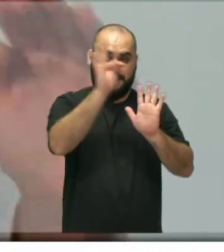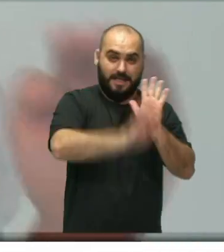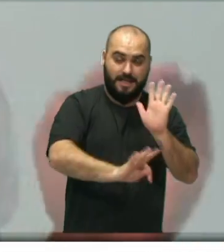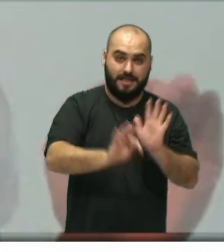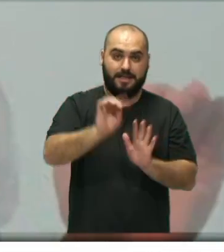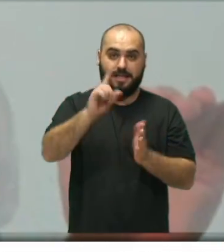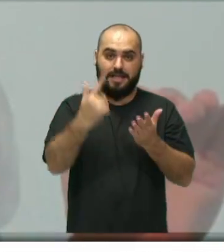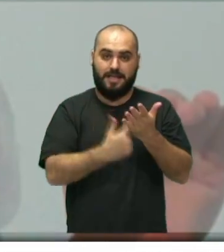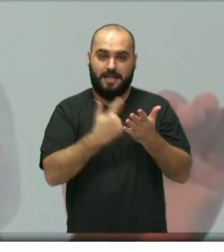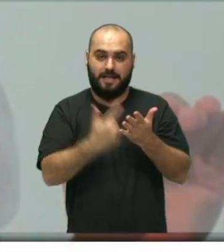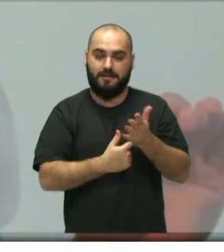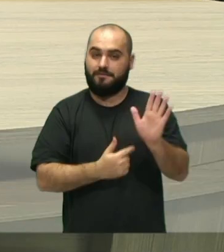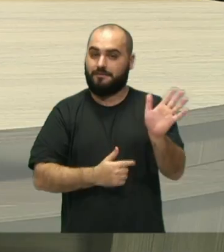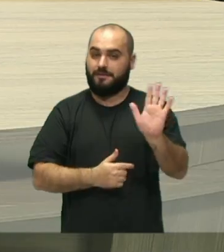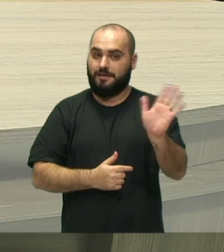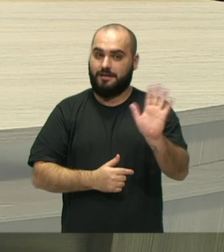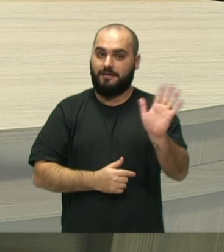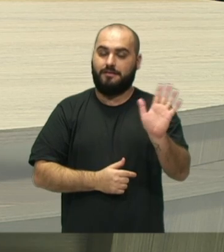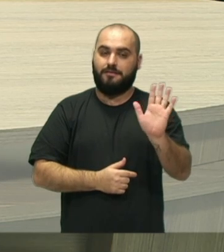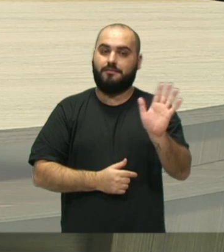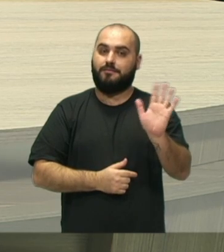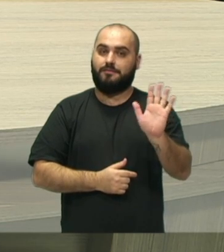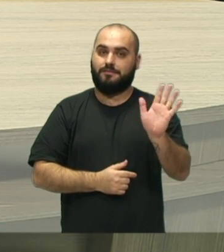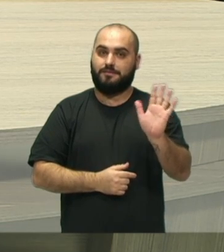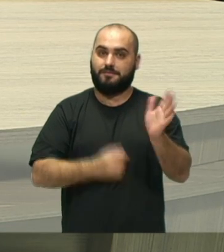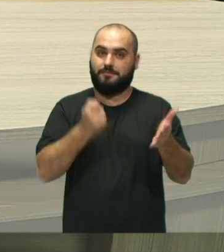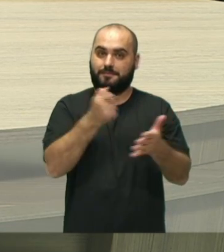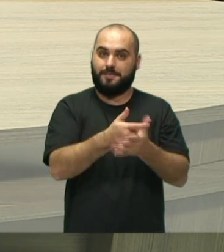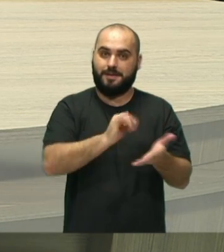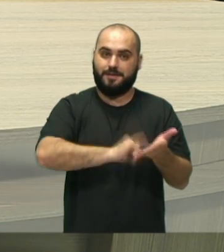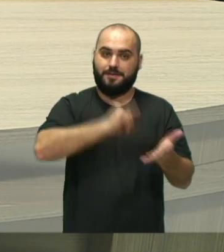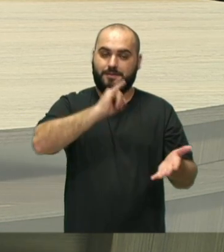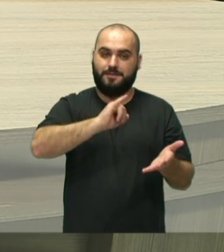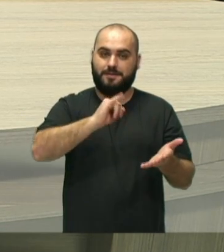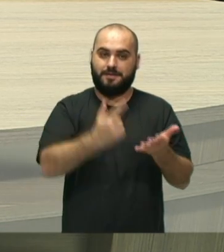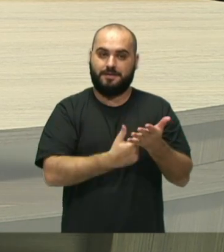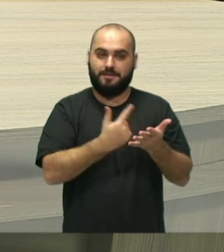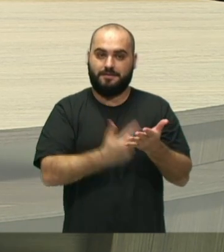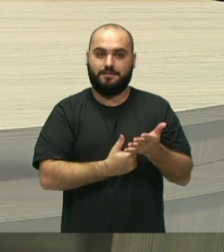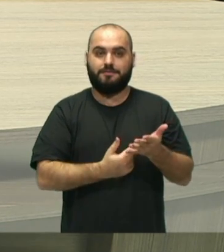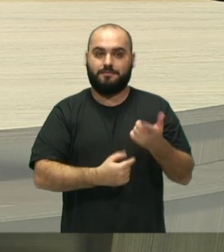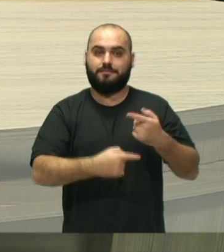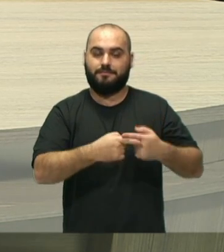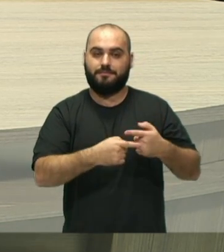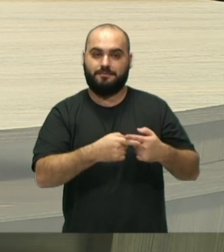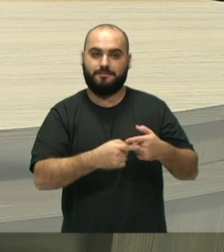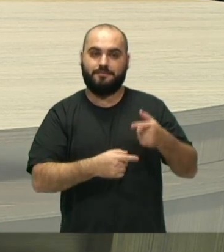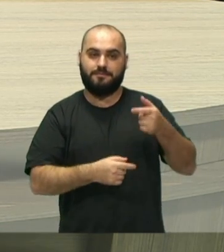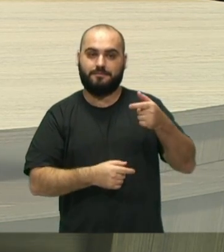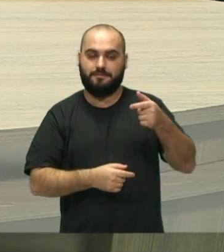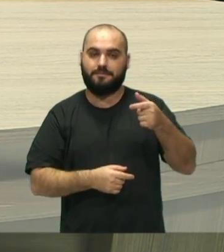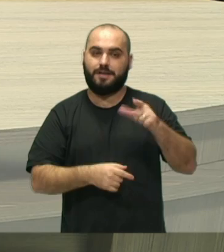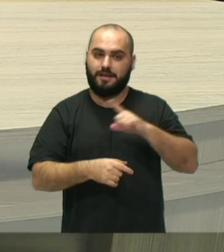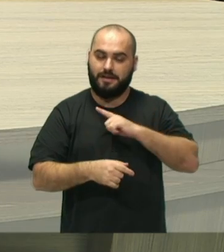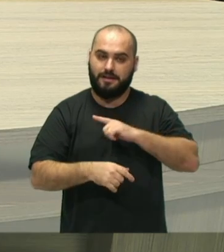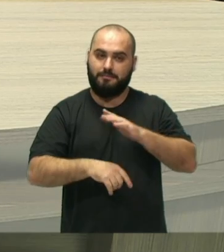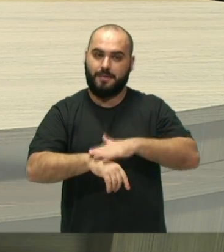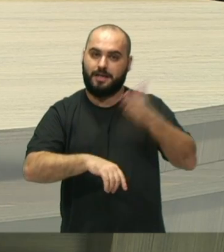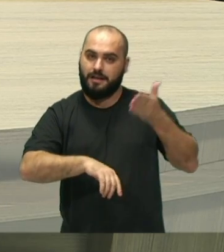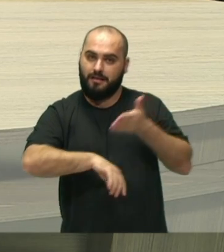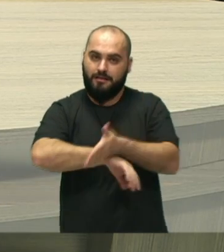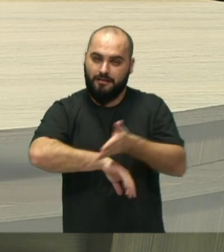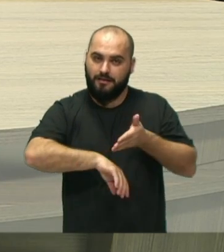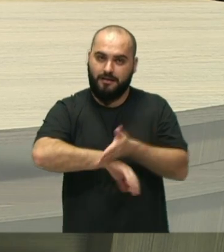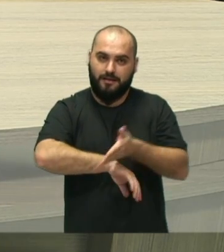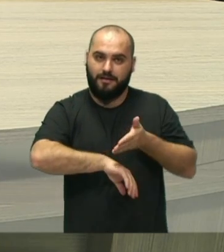são só os ricos que leem, não. E se fosse, aí mesmo é que não poderia ter taxação dos livros, que era para ter mais acesso ainda a